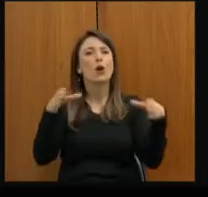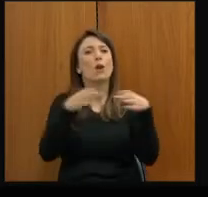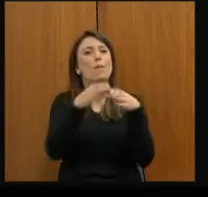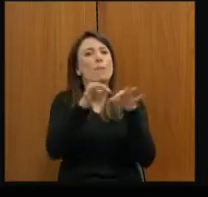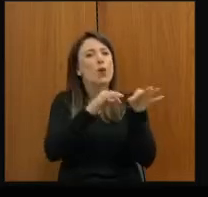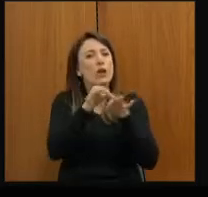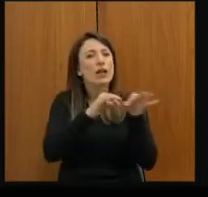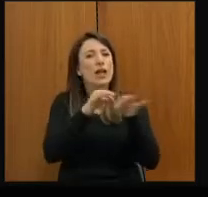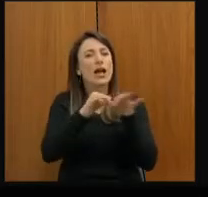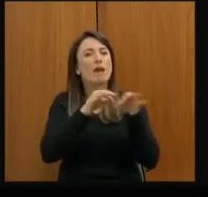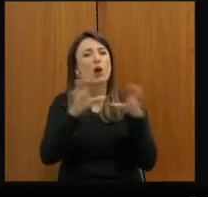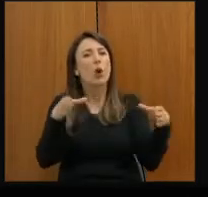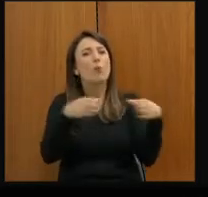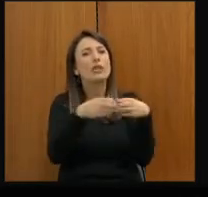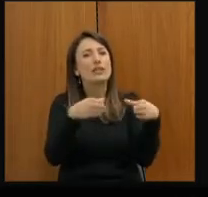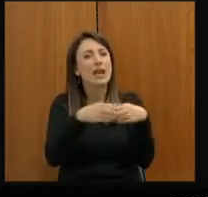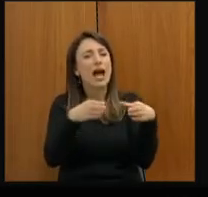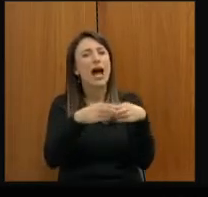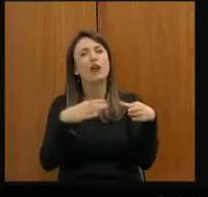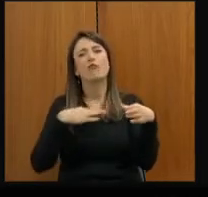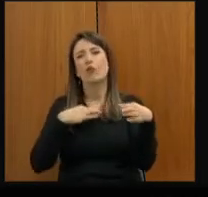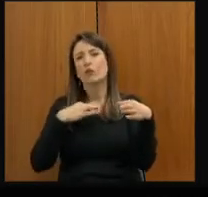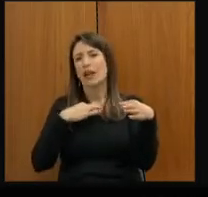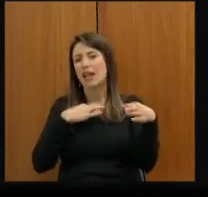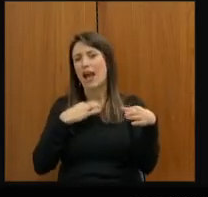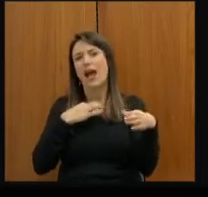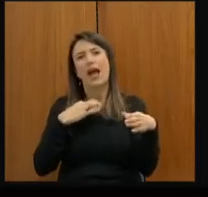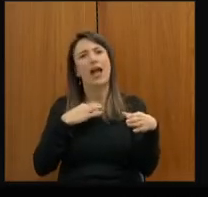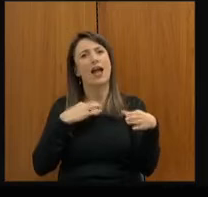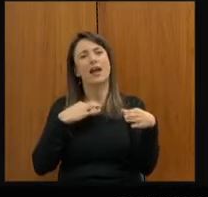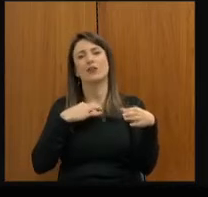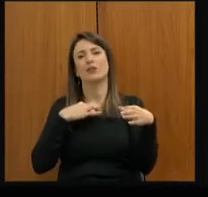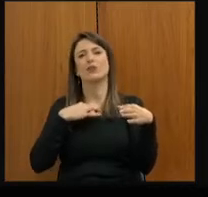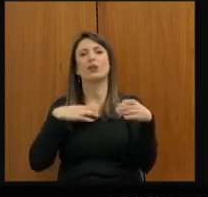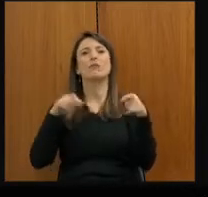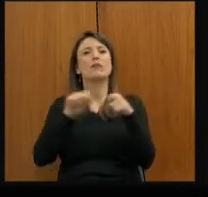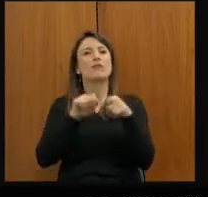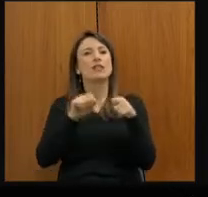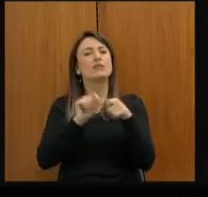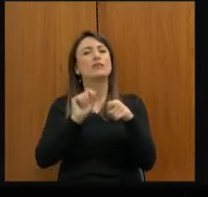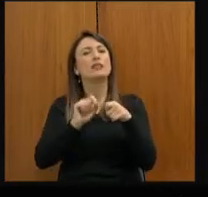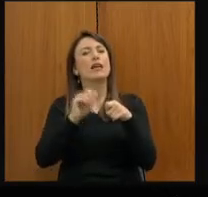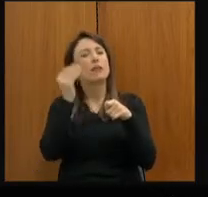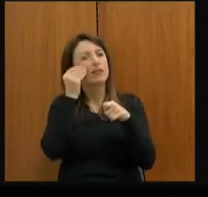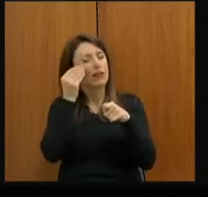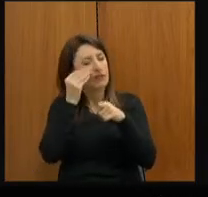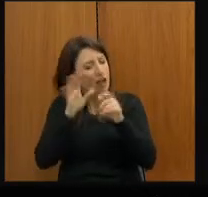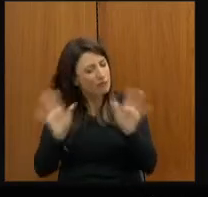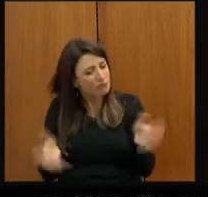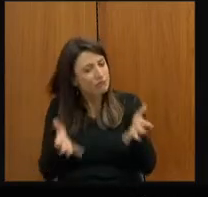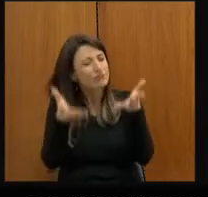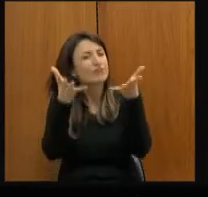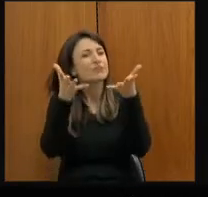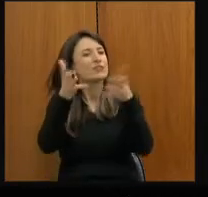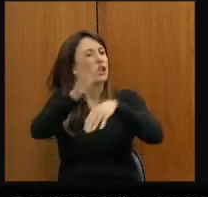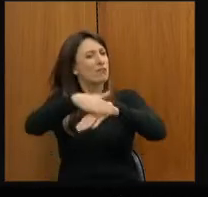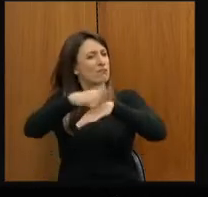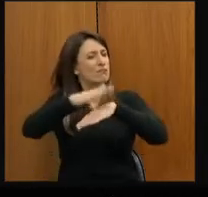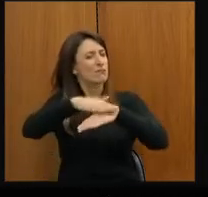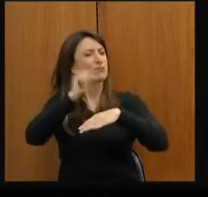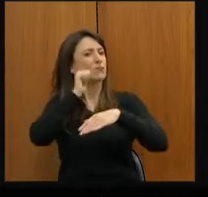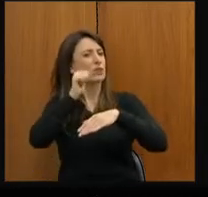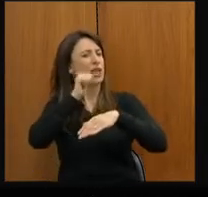voluntariado de apoio na capacitação emancipatoria de meninas e mulheres